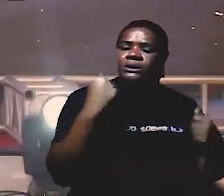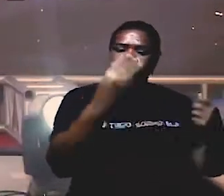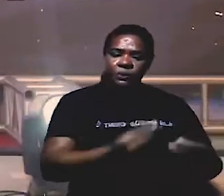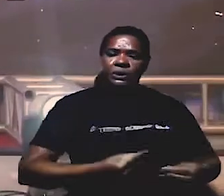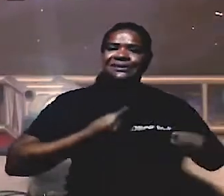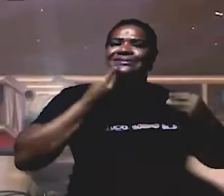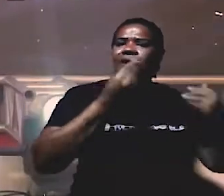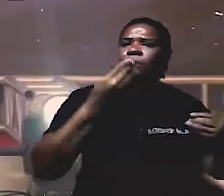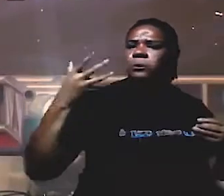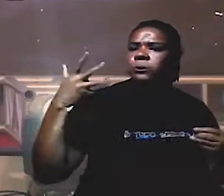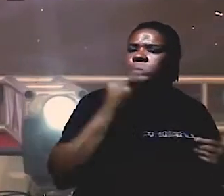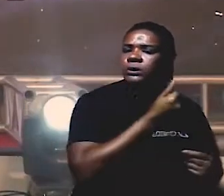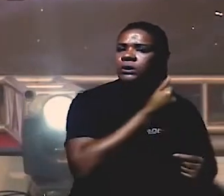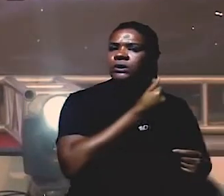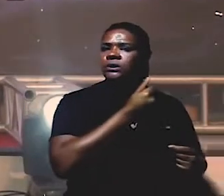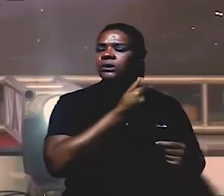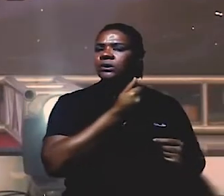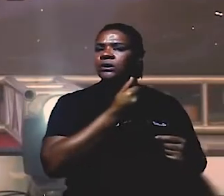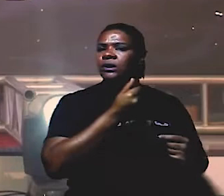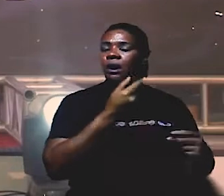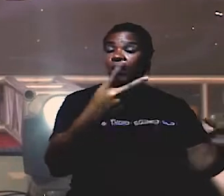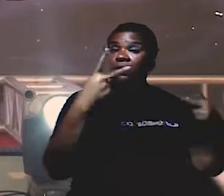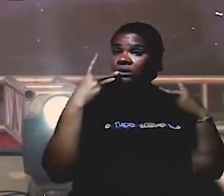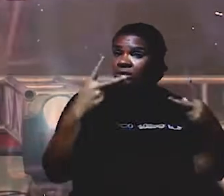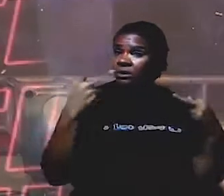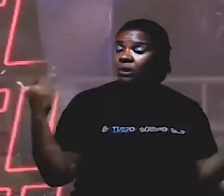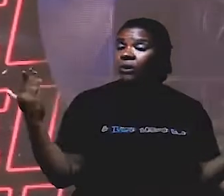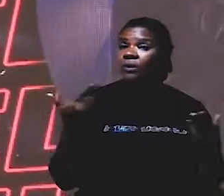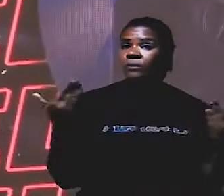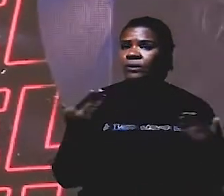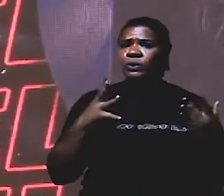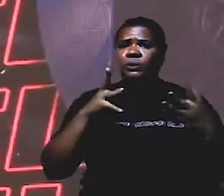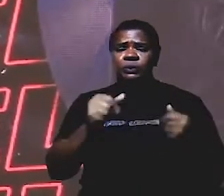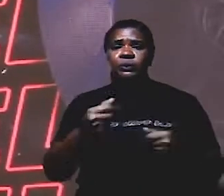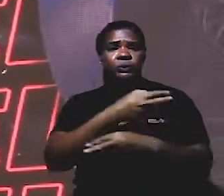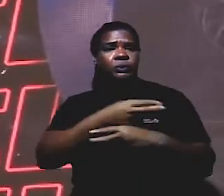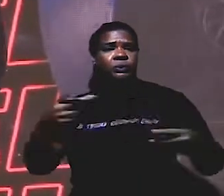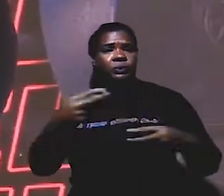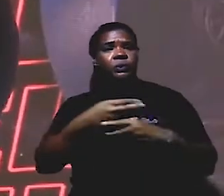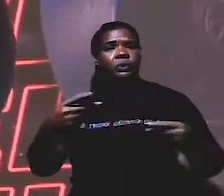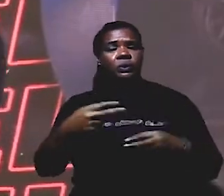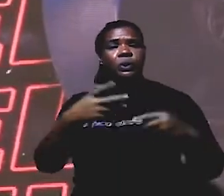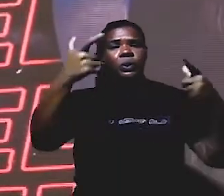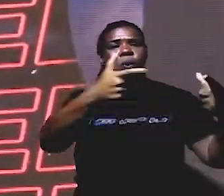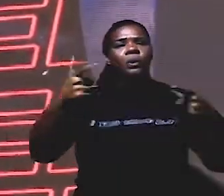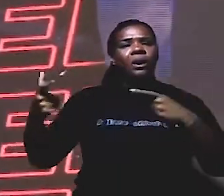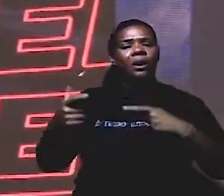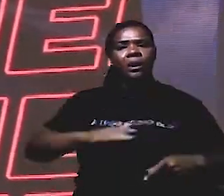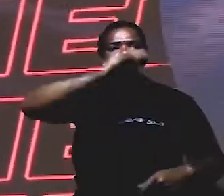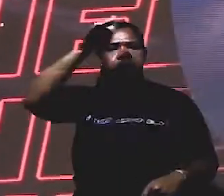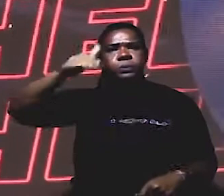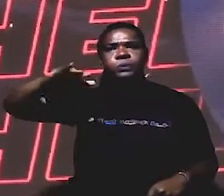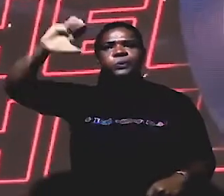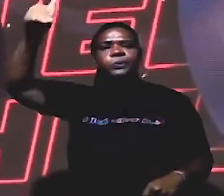entrega. Por favor, redobre a sua atenção agora. Haviam muitos altos em Israel naquele tempo, mas ele vai